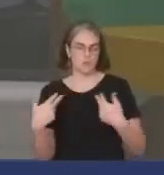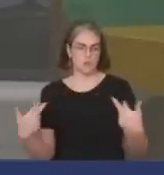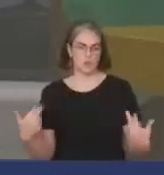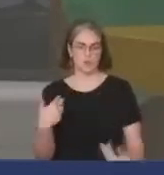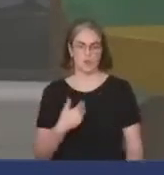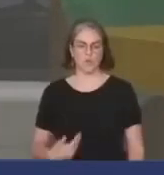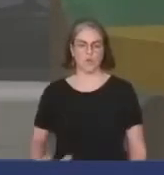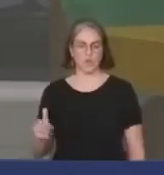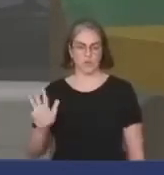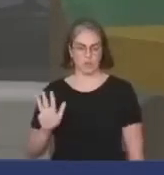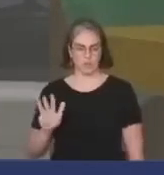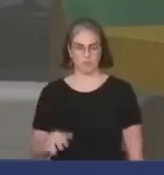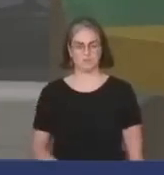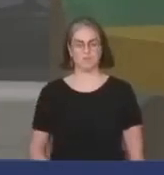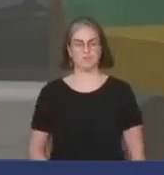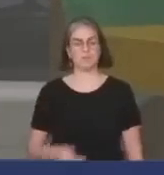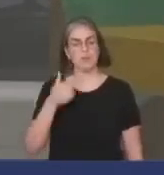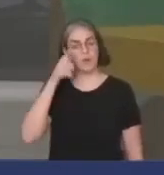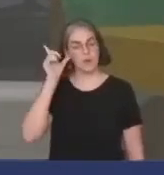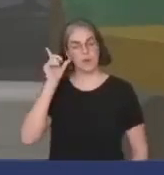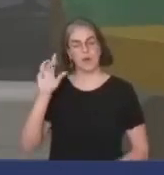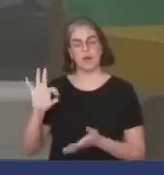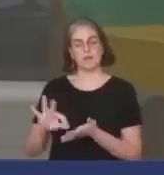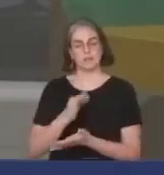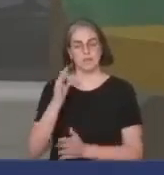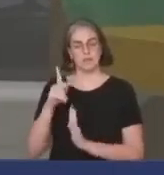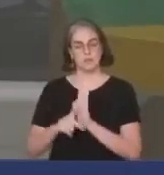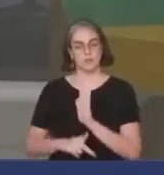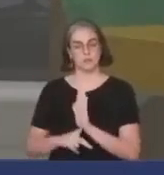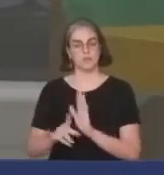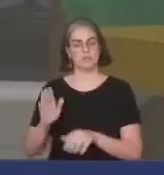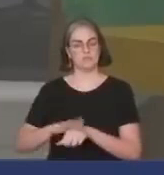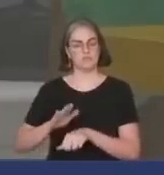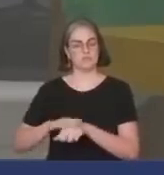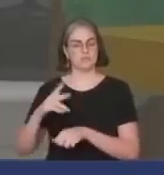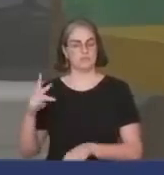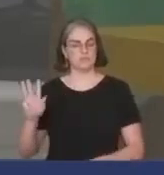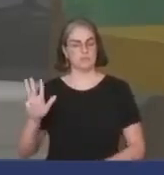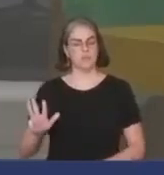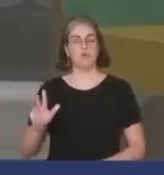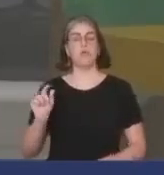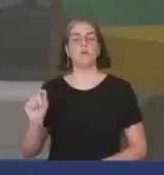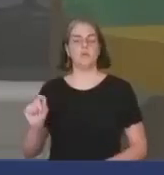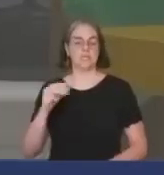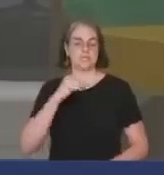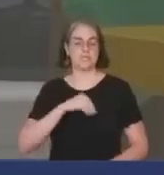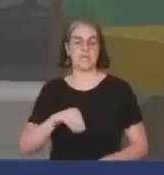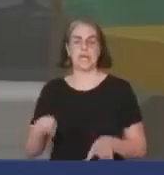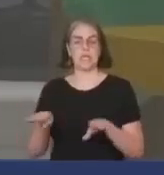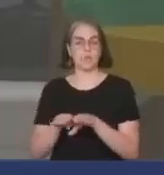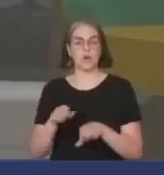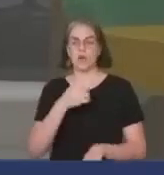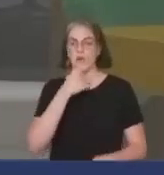para dizer o seguinte: ontem foi assinado um projeto pelo Lula de salários iguais para homens e